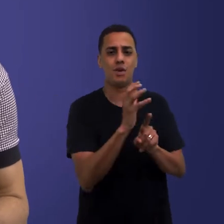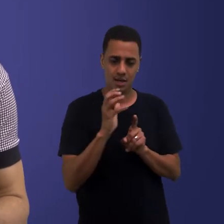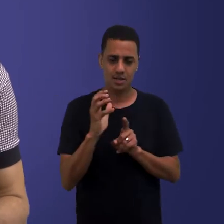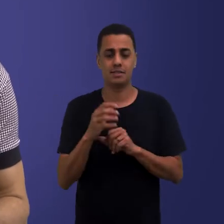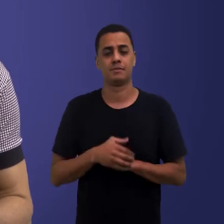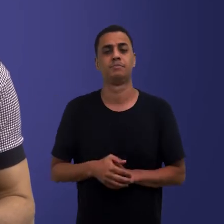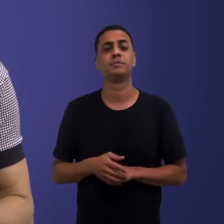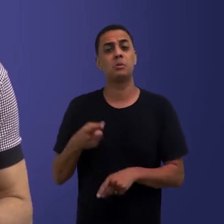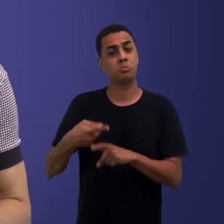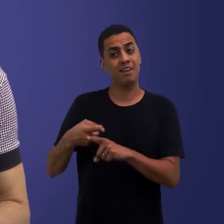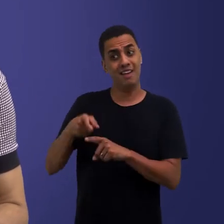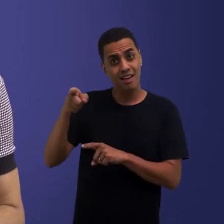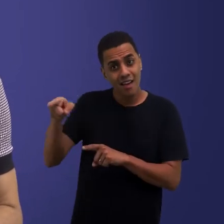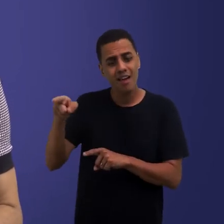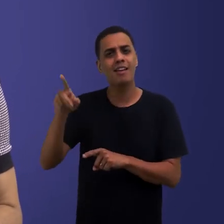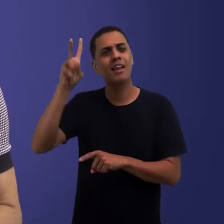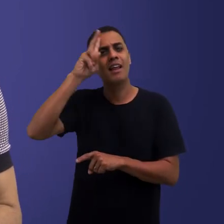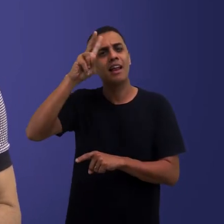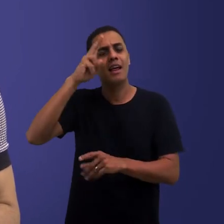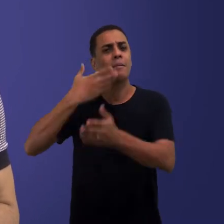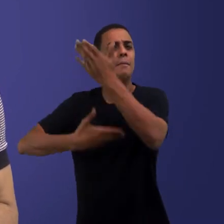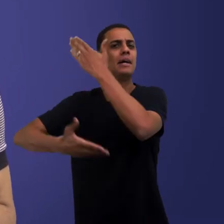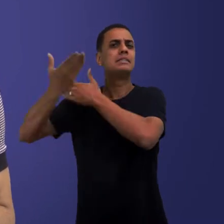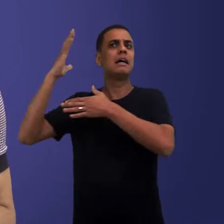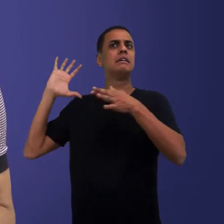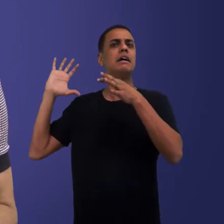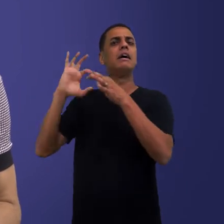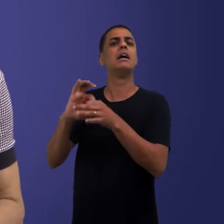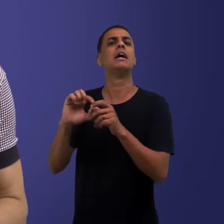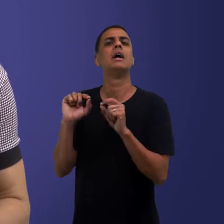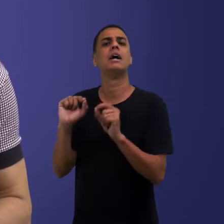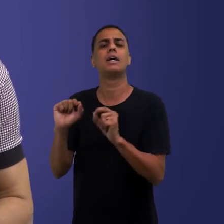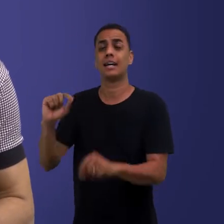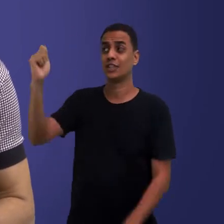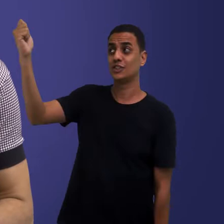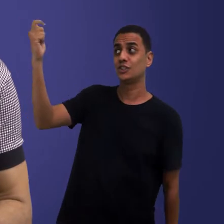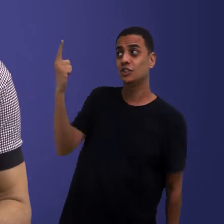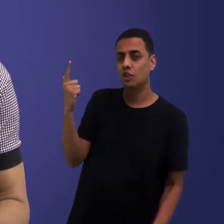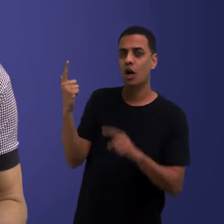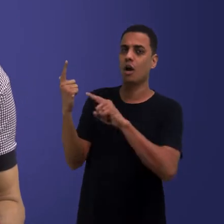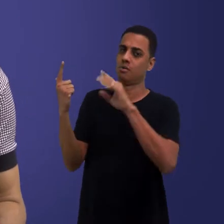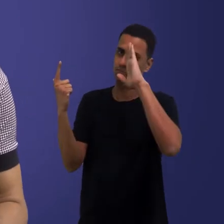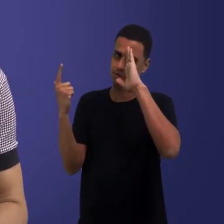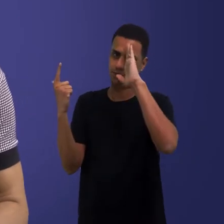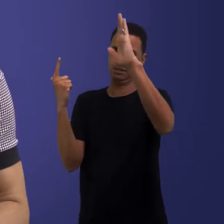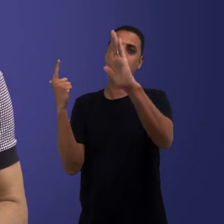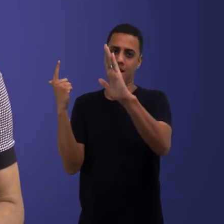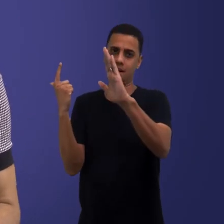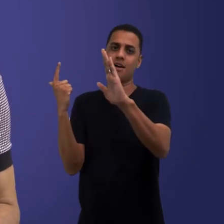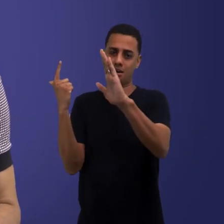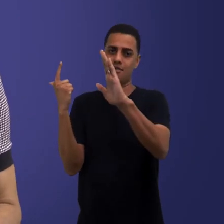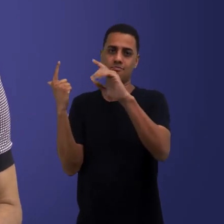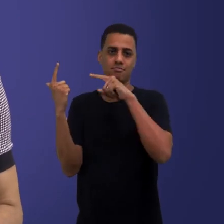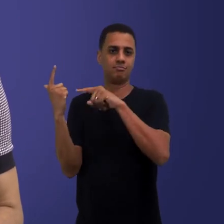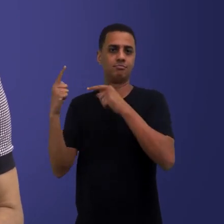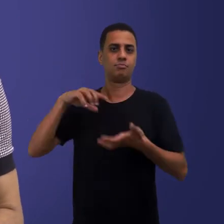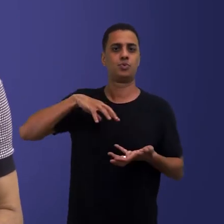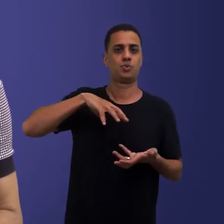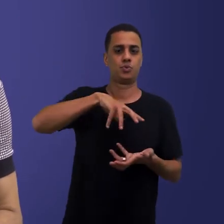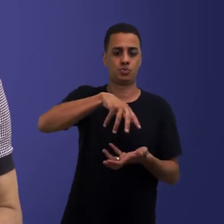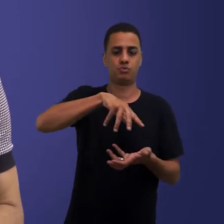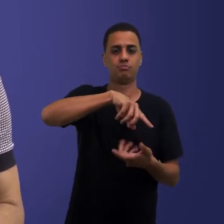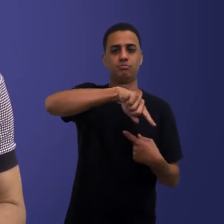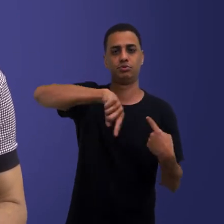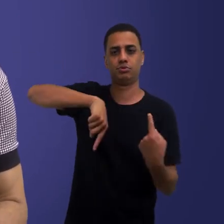rebuliço na concepção do universo. Copérnico retoma as ideias de Aristarco de Samos ao posicionar o Sol